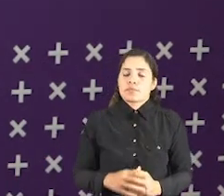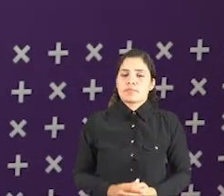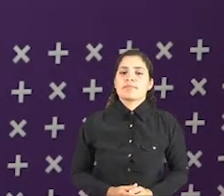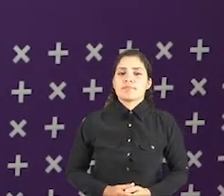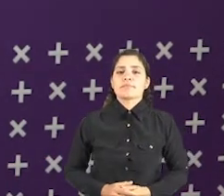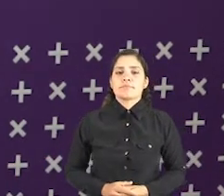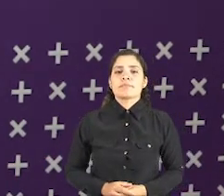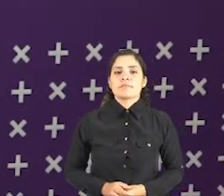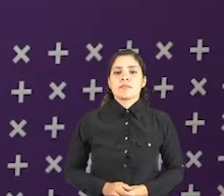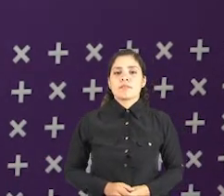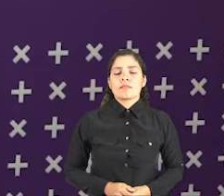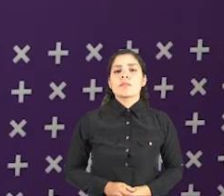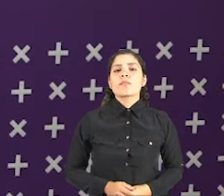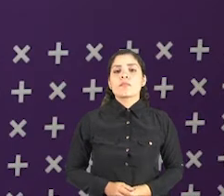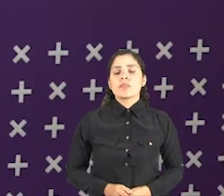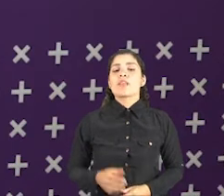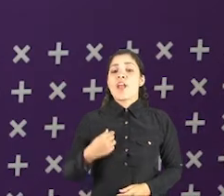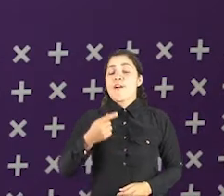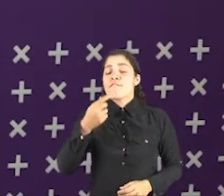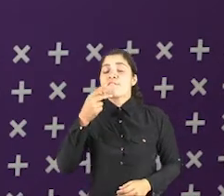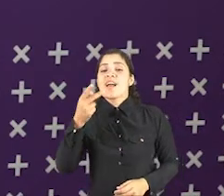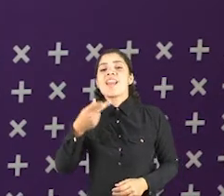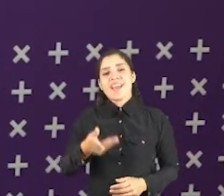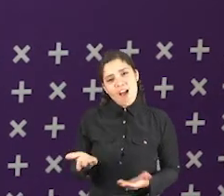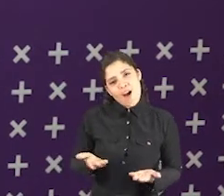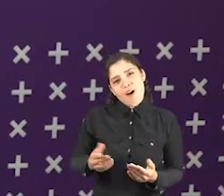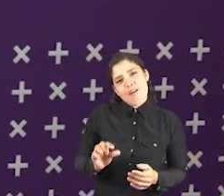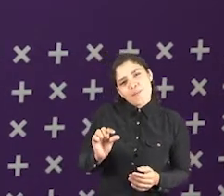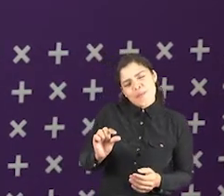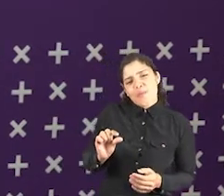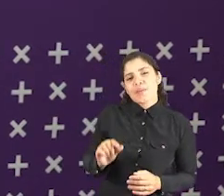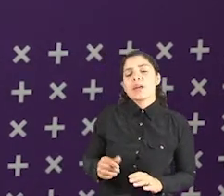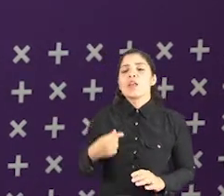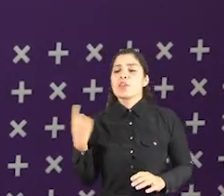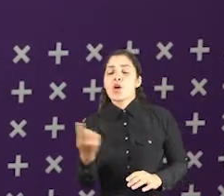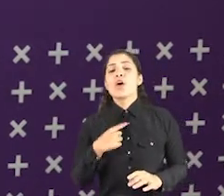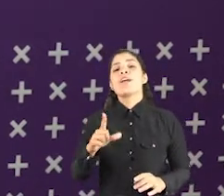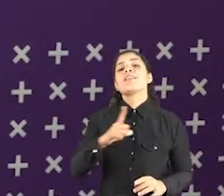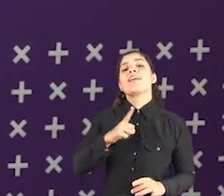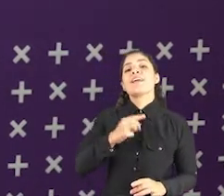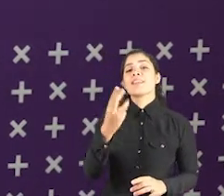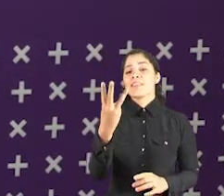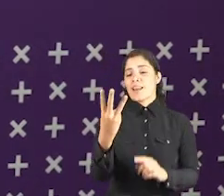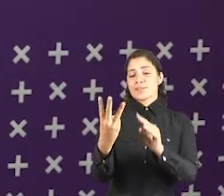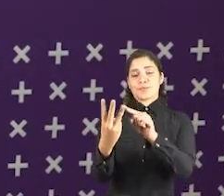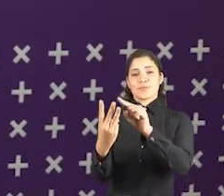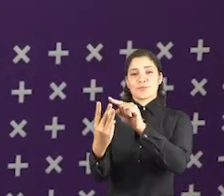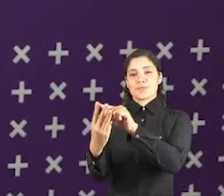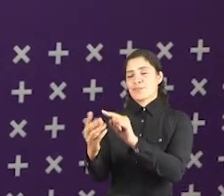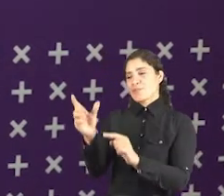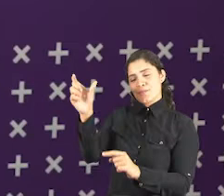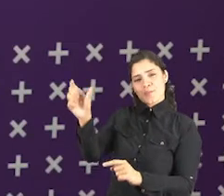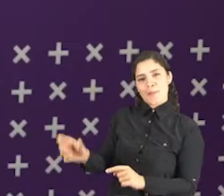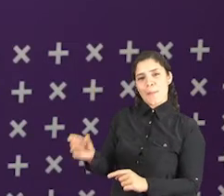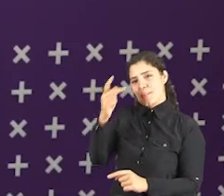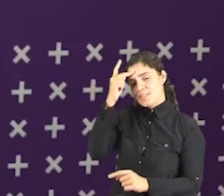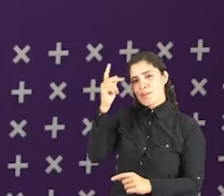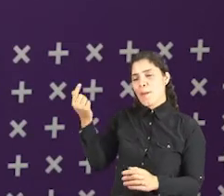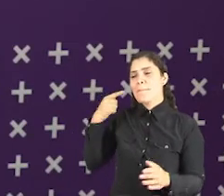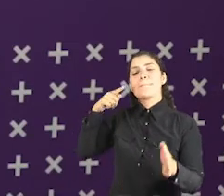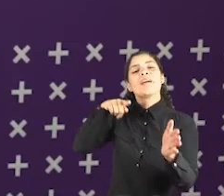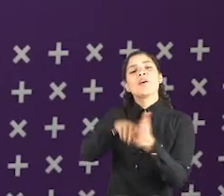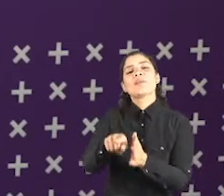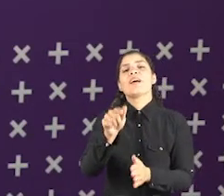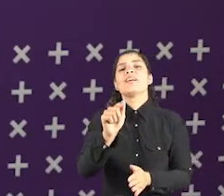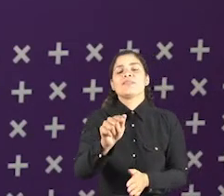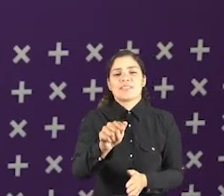representantes da Klabin que tem algumas perguntas aqui para você rir o André Badaró de Novos Produtos o Sérgio Luiz Canela do comercial